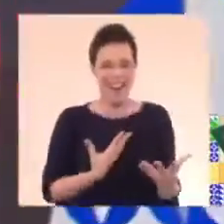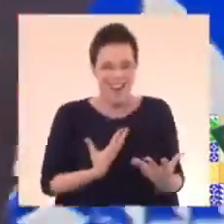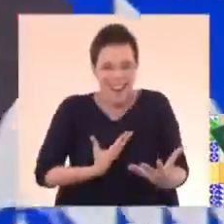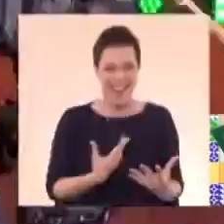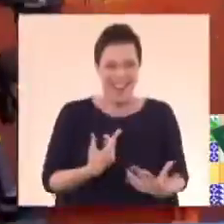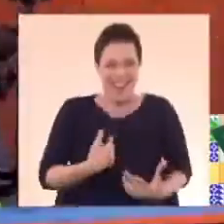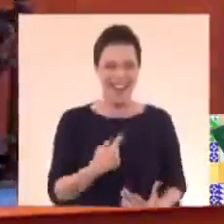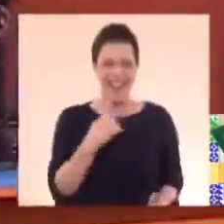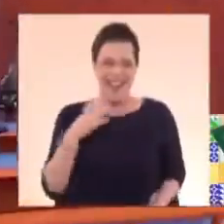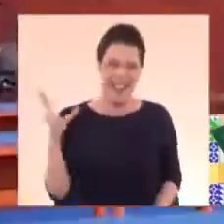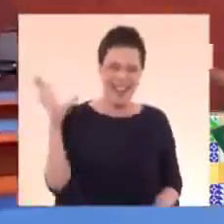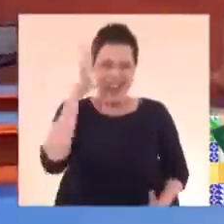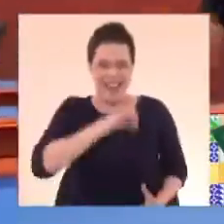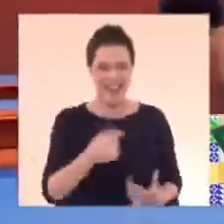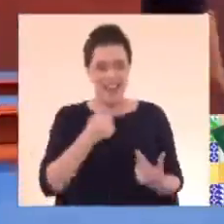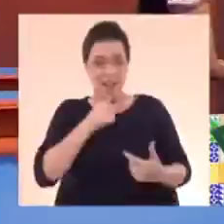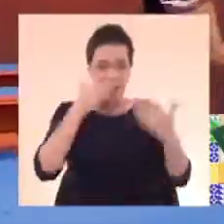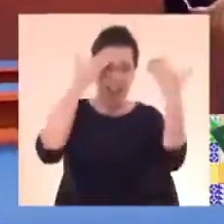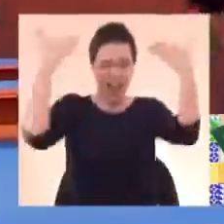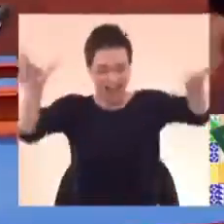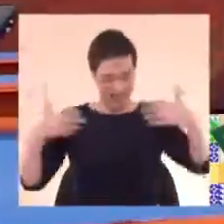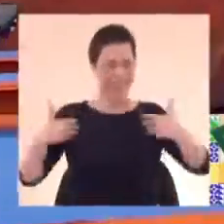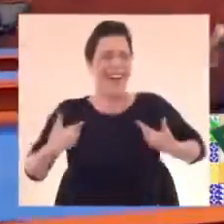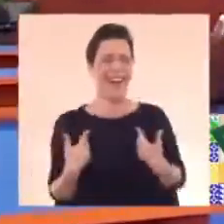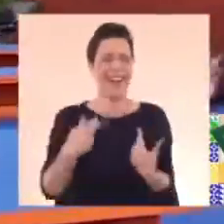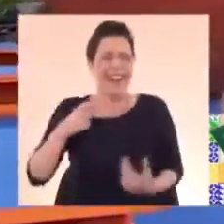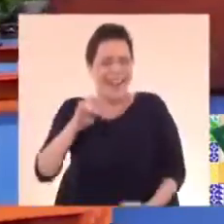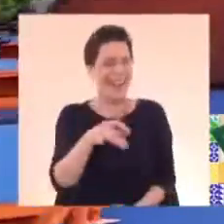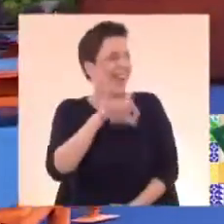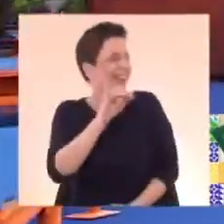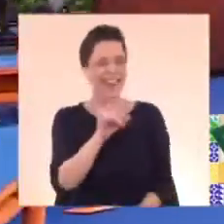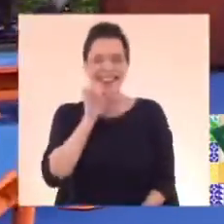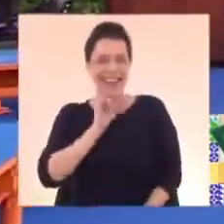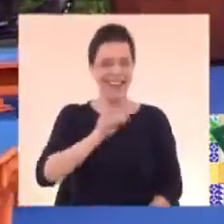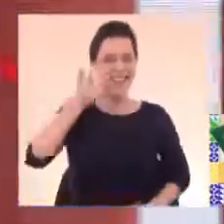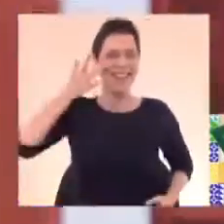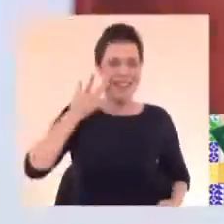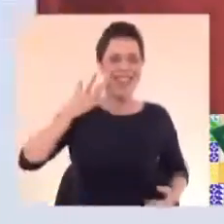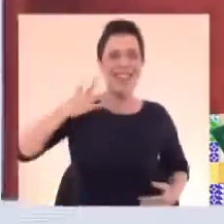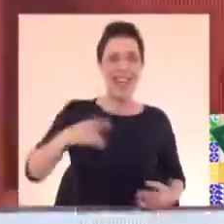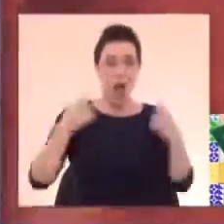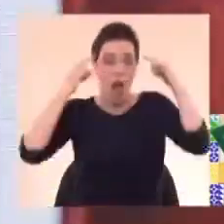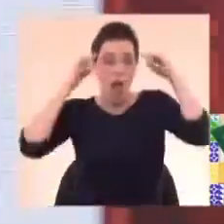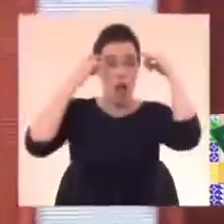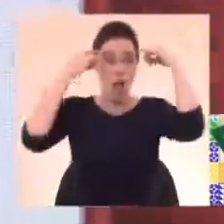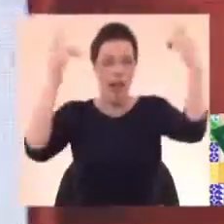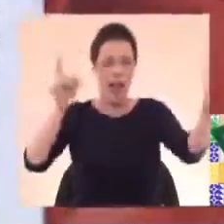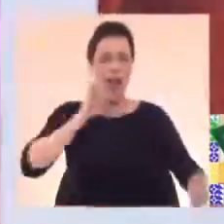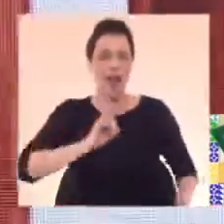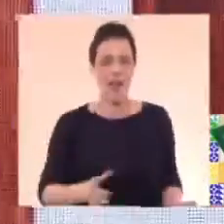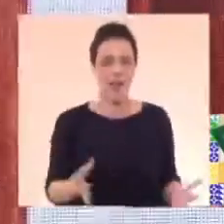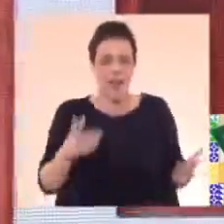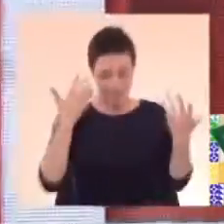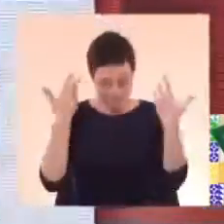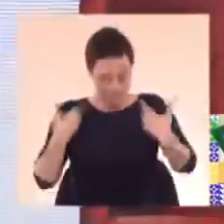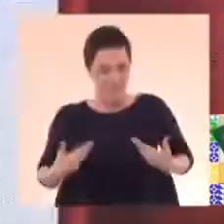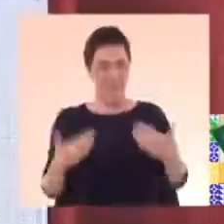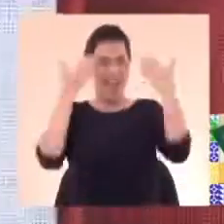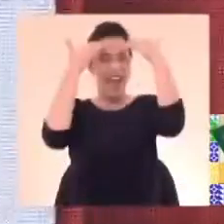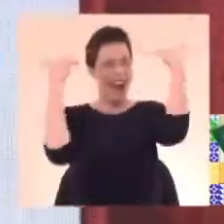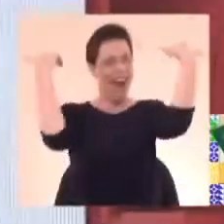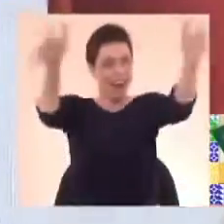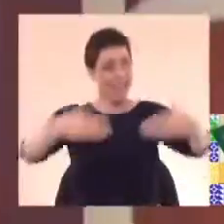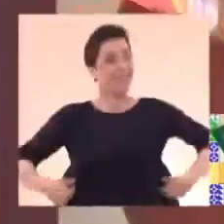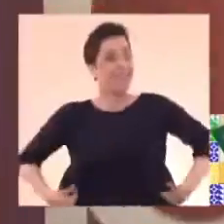e abusa, faz de mim o que quiser. Ai, ai, morena, que loucura de mulher. Usa e